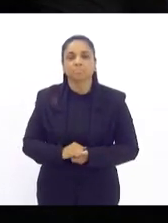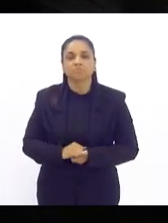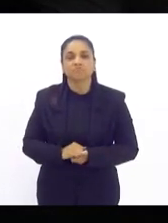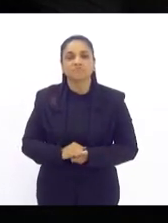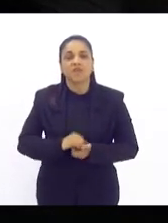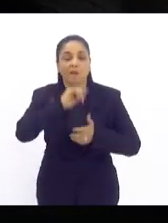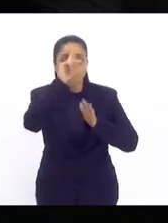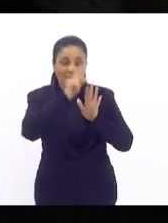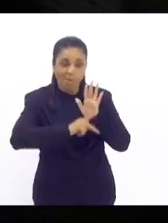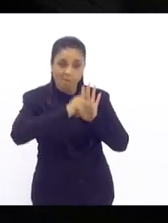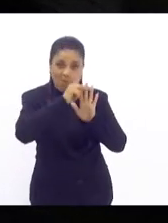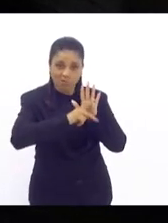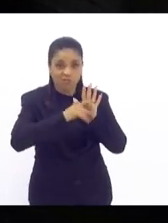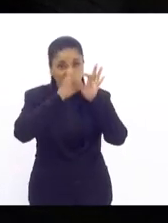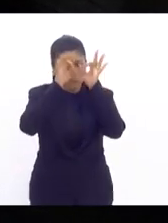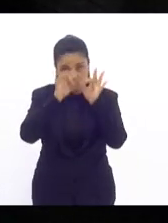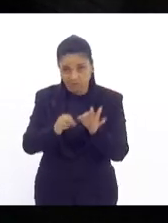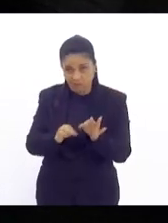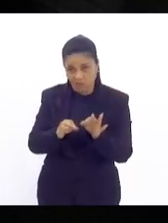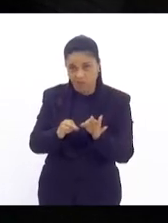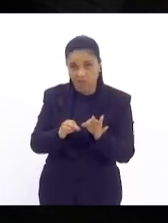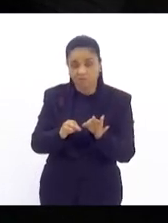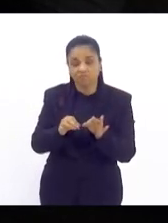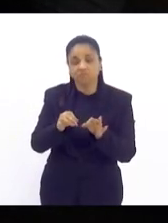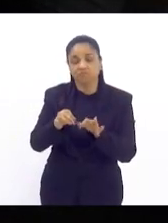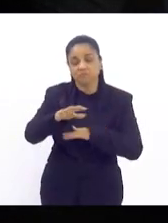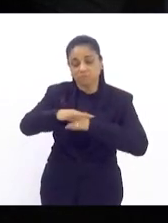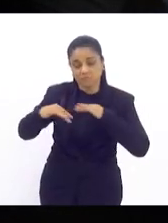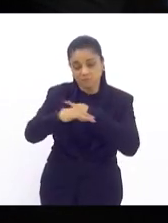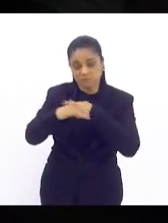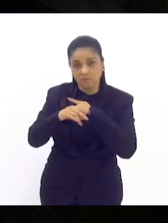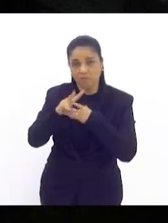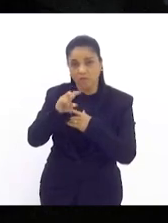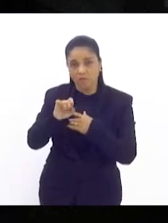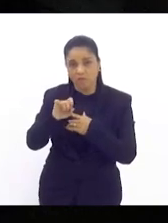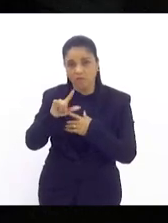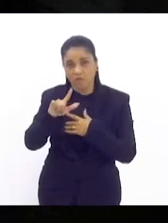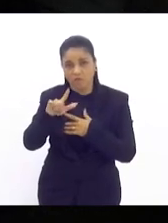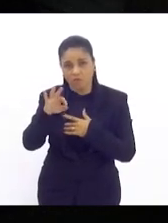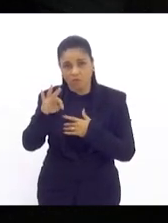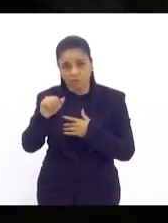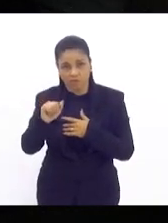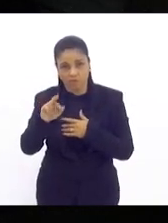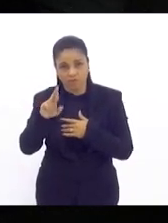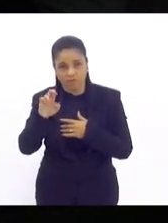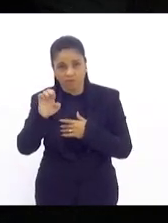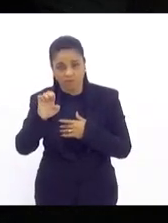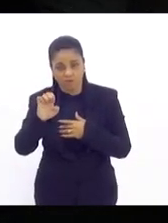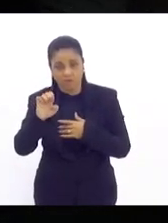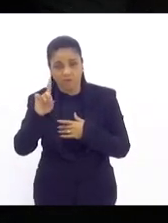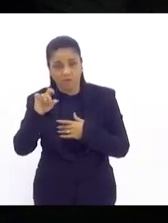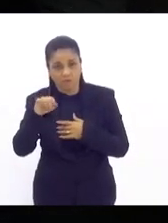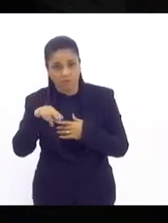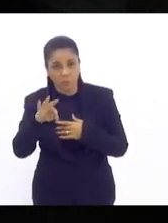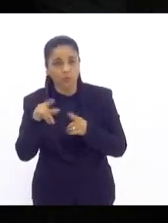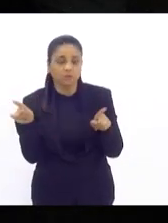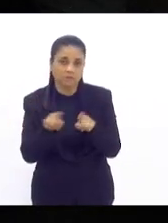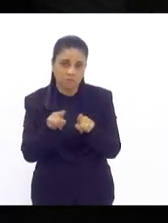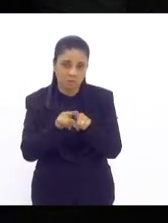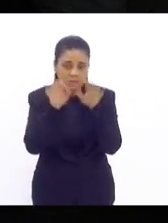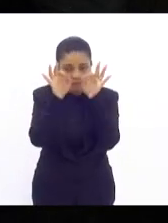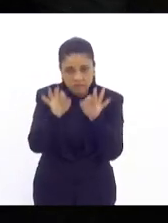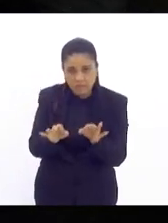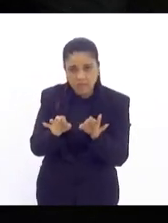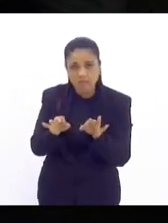é um projeto que deu certo e volta redonda e com certeza vai dar certo no estado do Rio de Janeiro